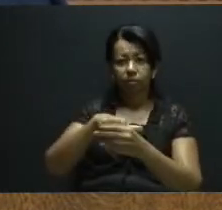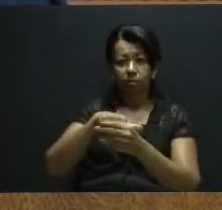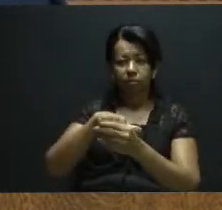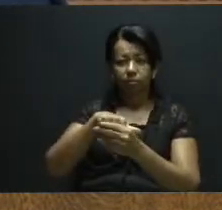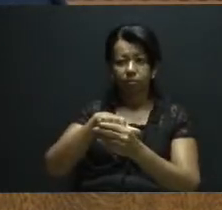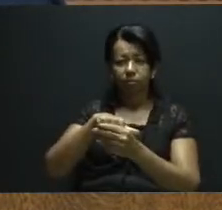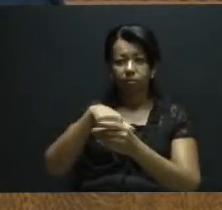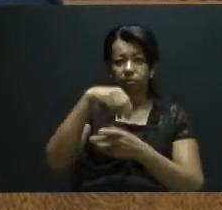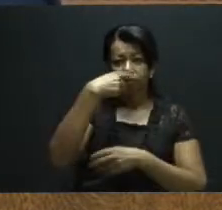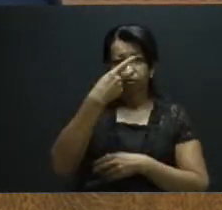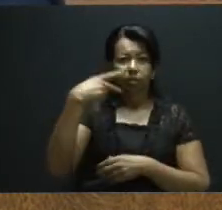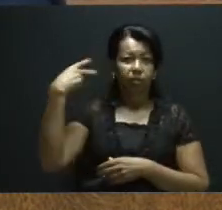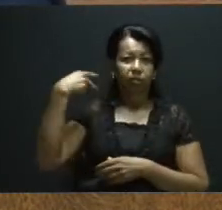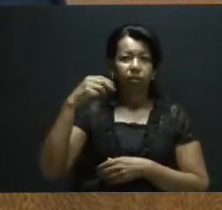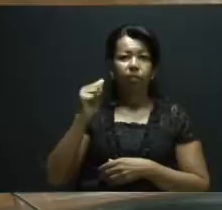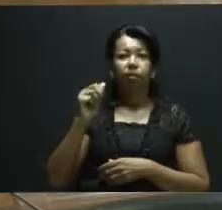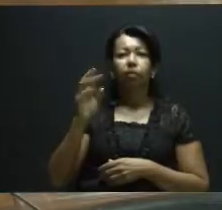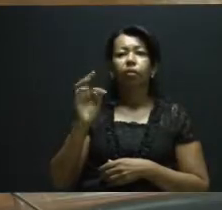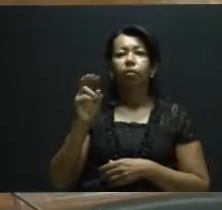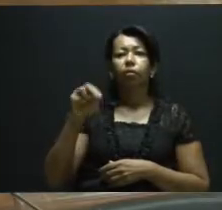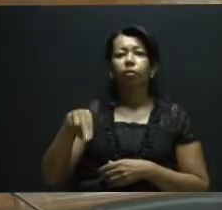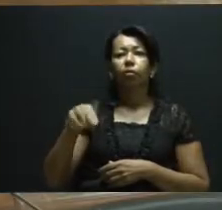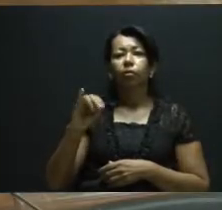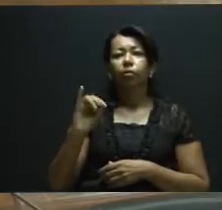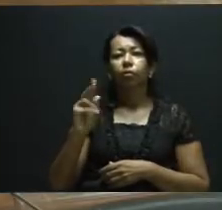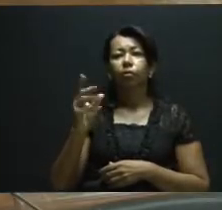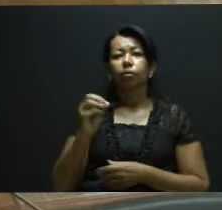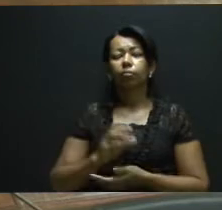palavra vereador antônio vieira